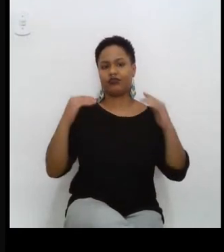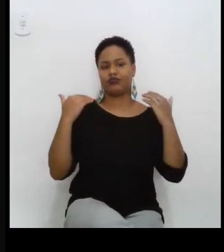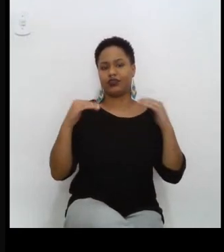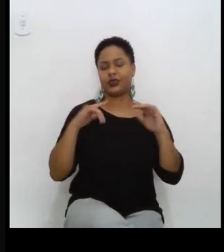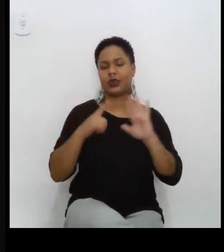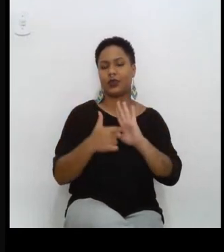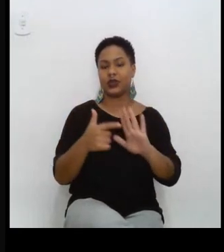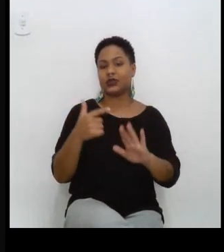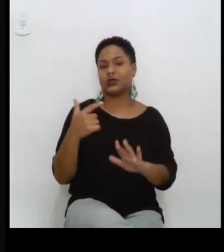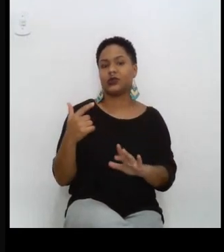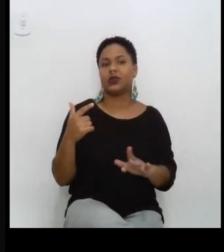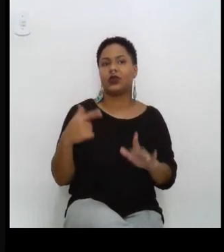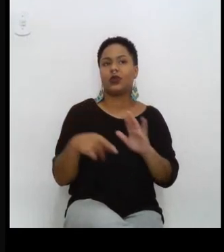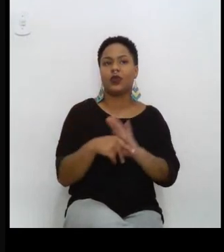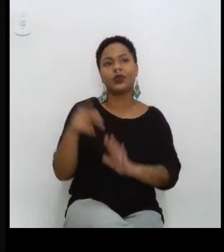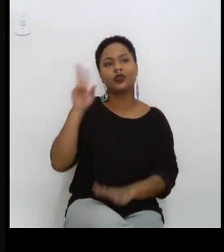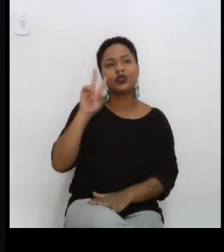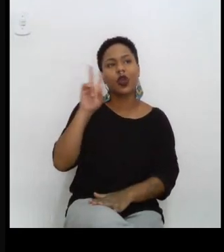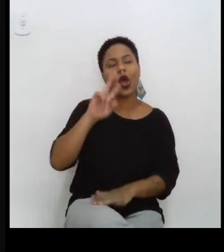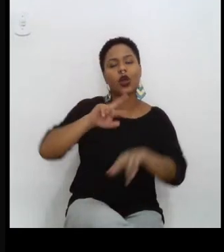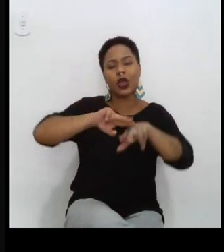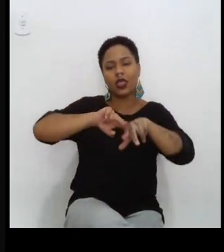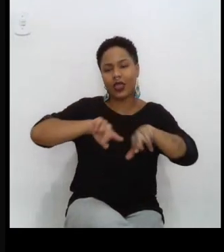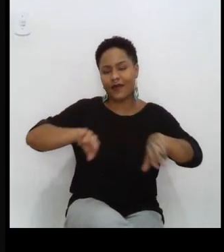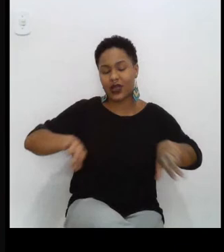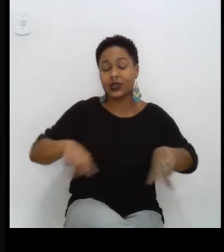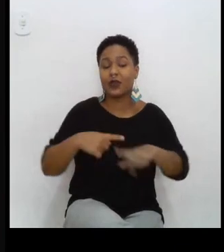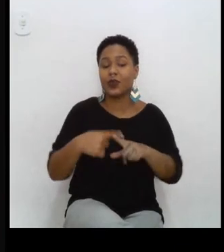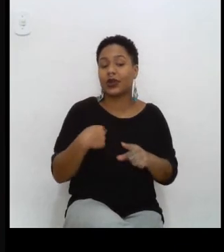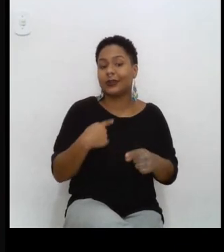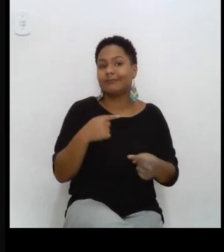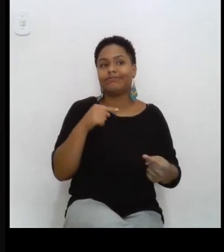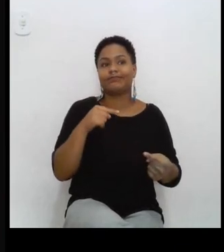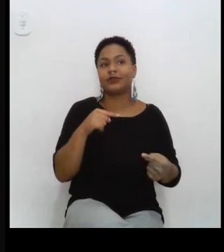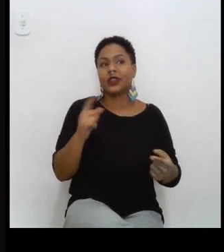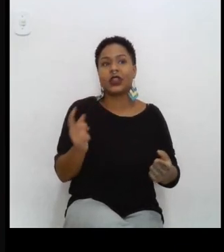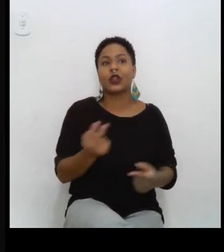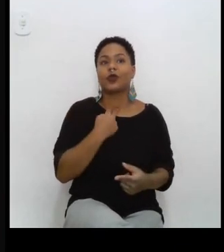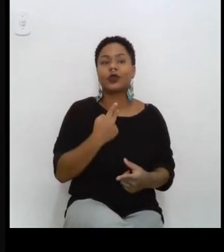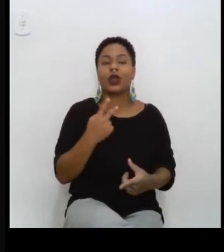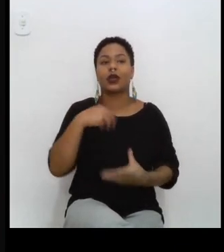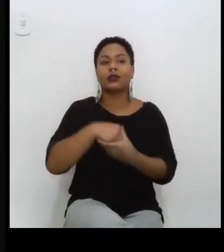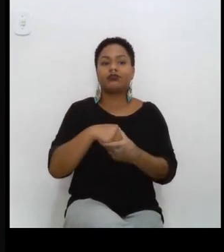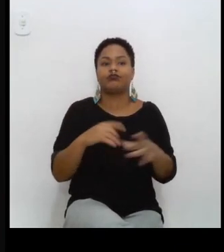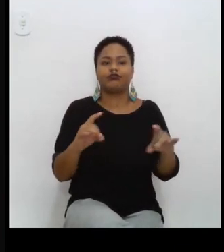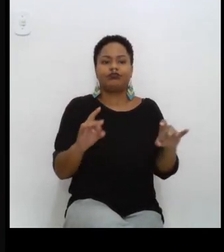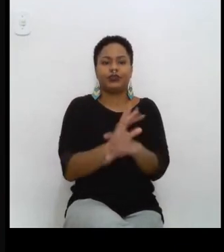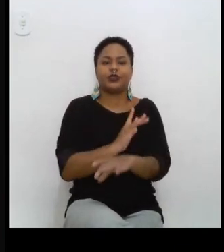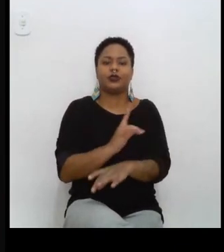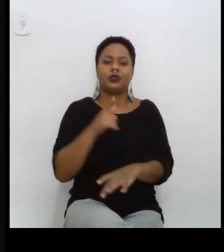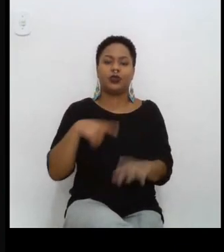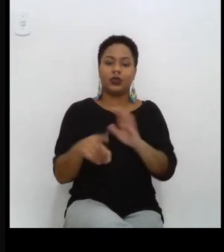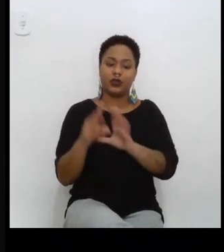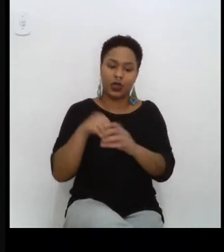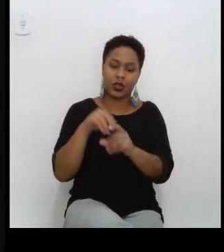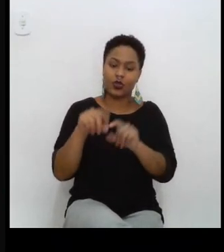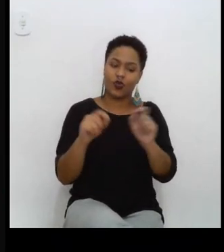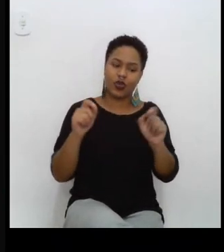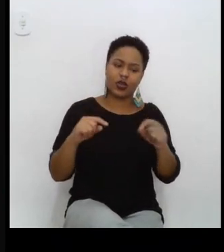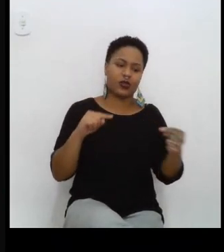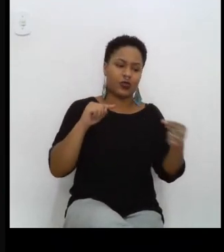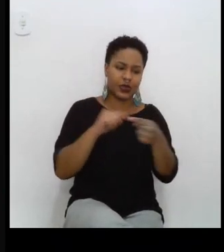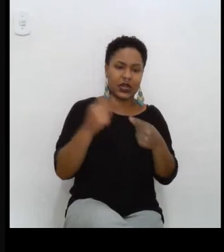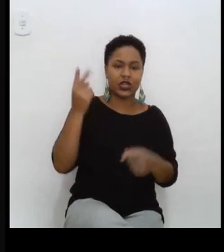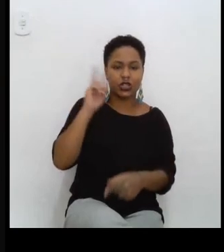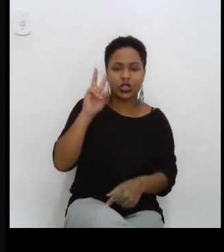o seminário de histórias adversidade porque Justamente não cabe nessa chave nesse pedestal do que pode ser o histórico do